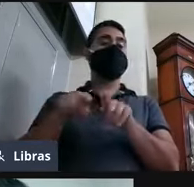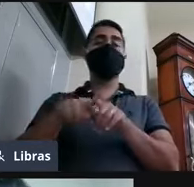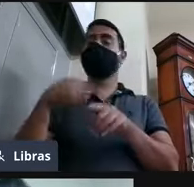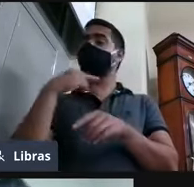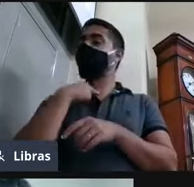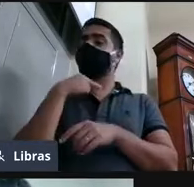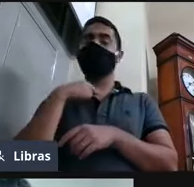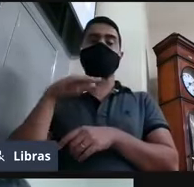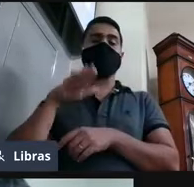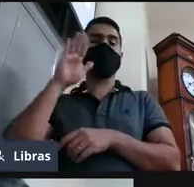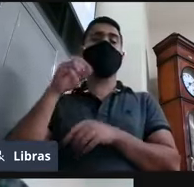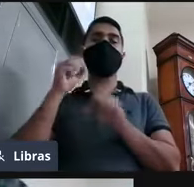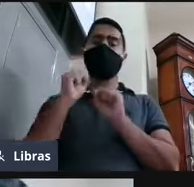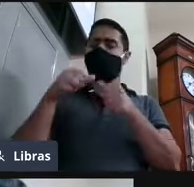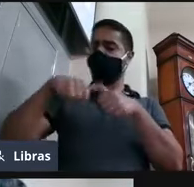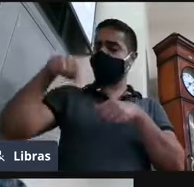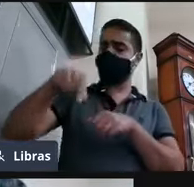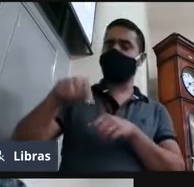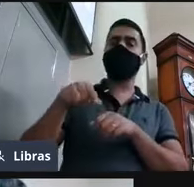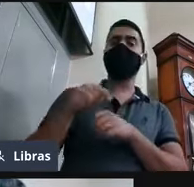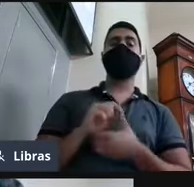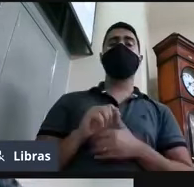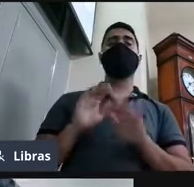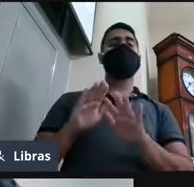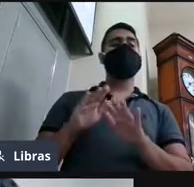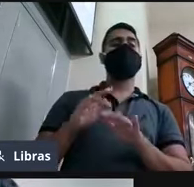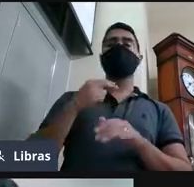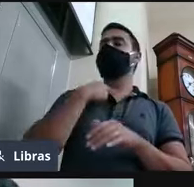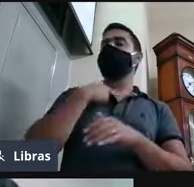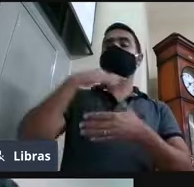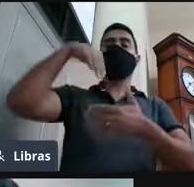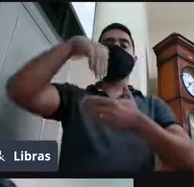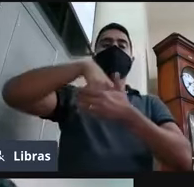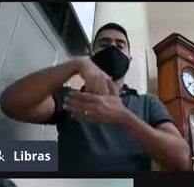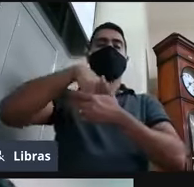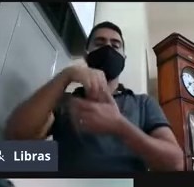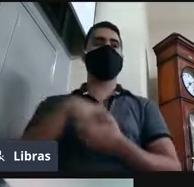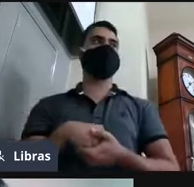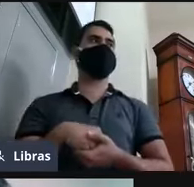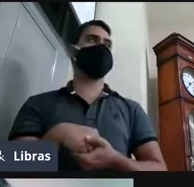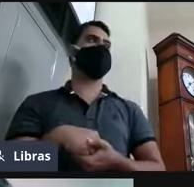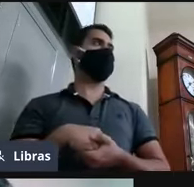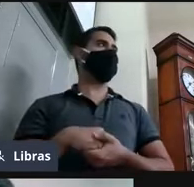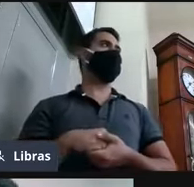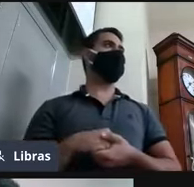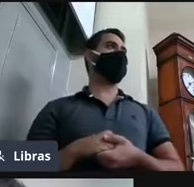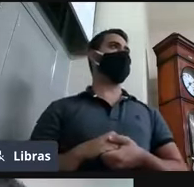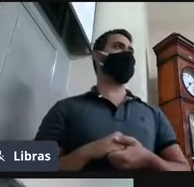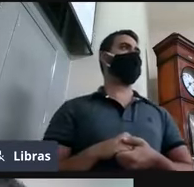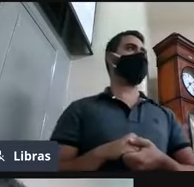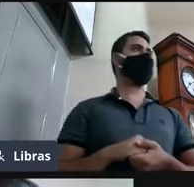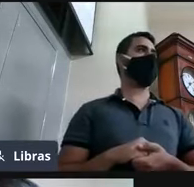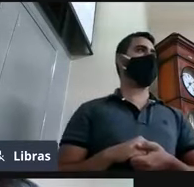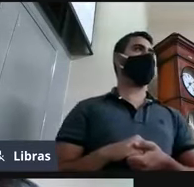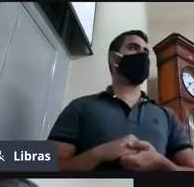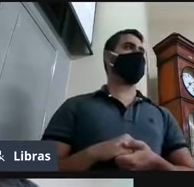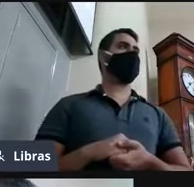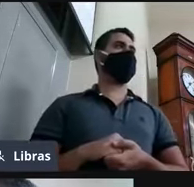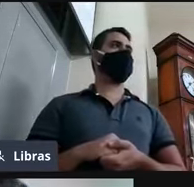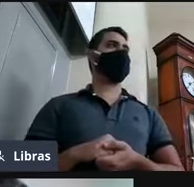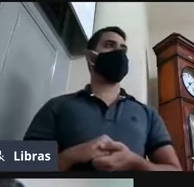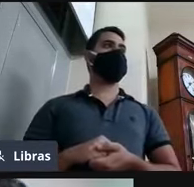da chamada, ele pode ficar aqui, participar da votação, mas está impedido de votar legalmente. Obrigado, presidente. Eu entendo e quero